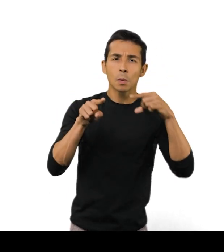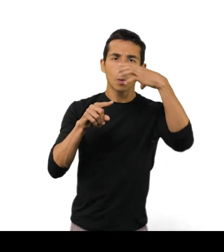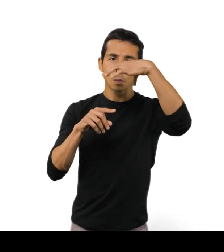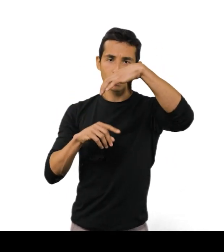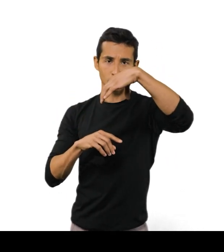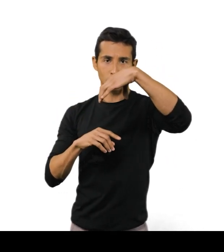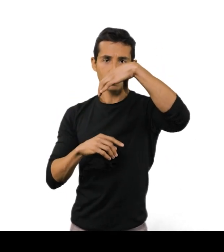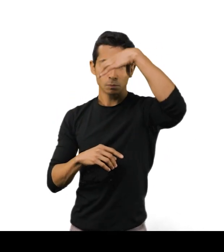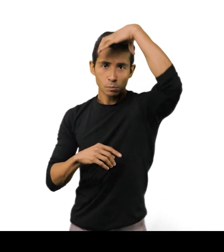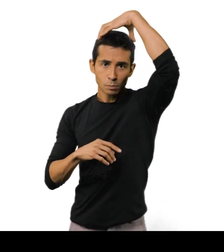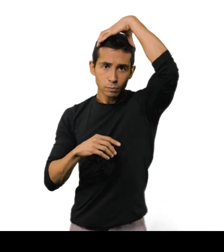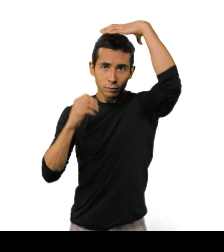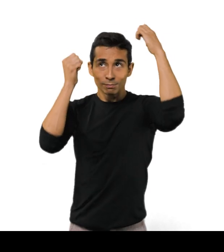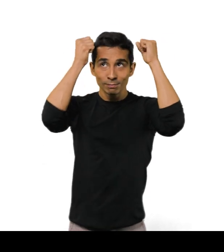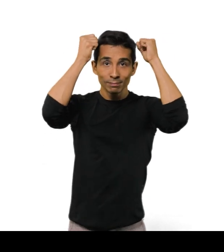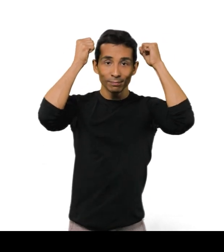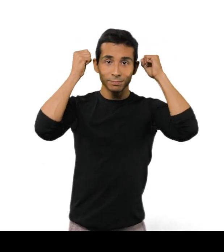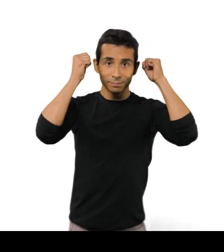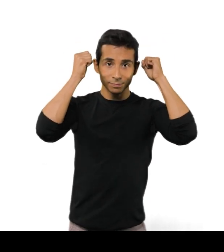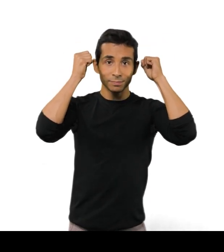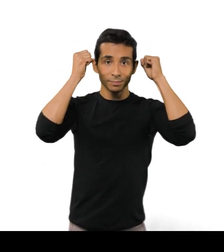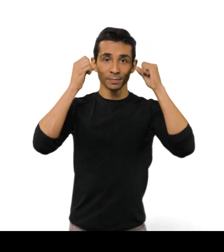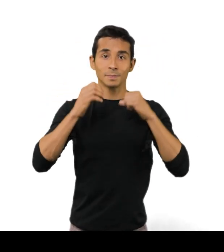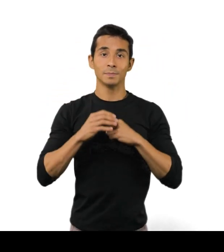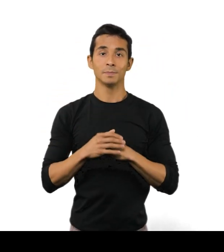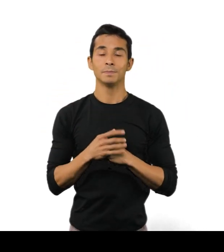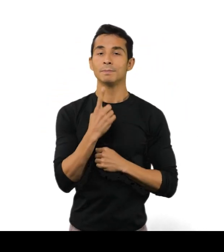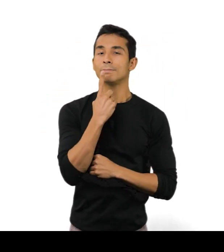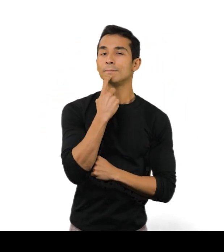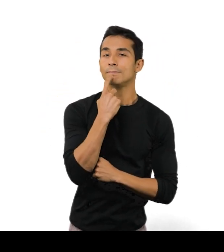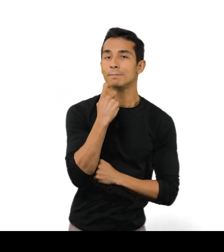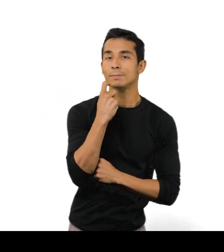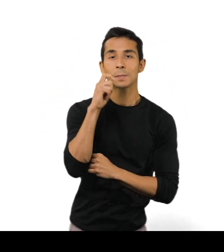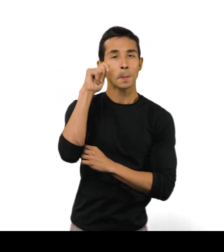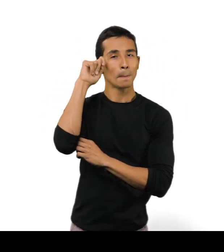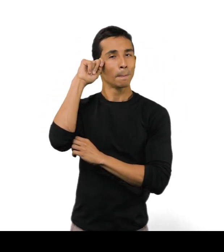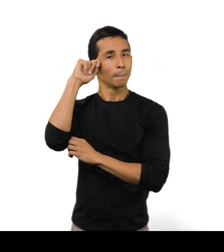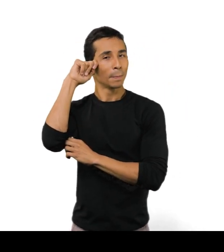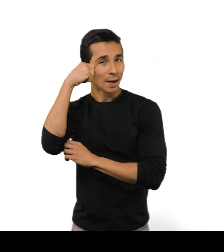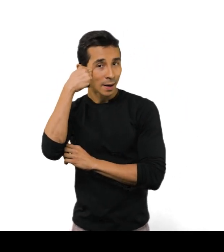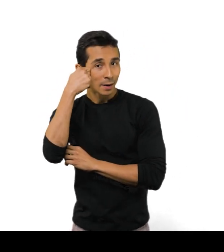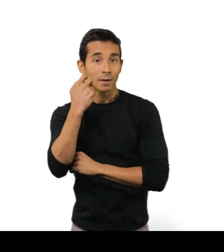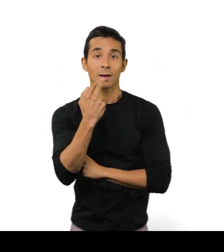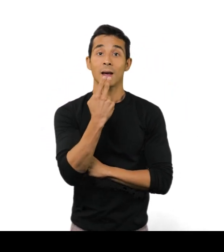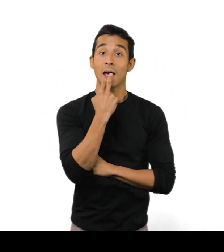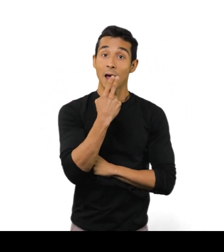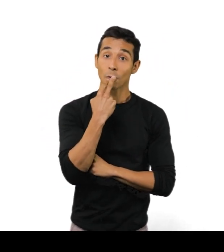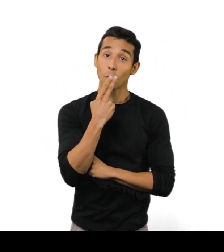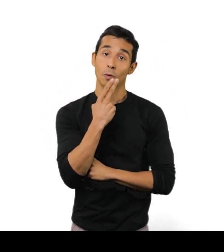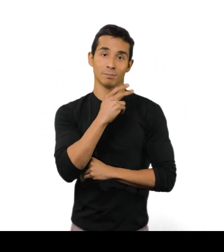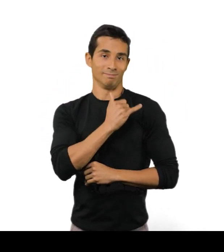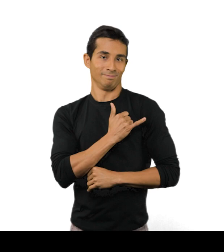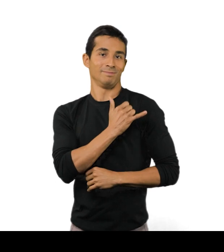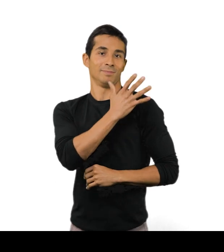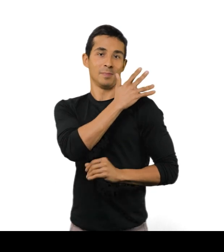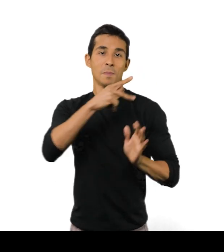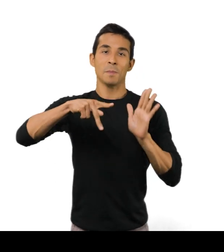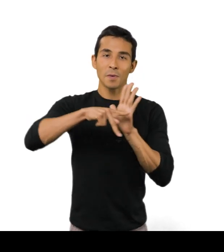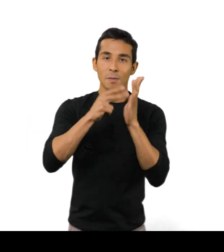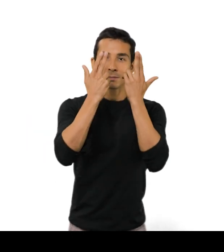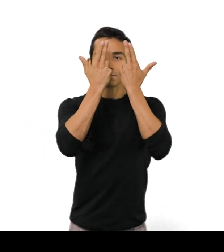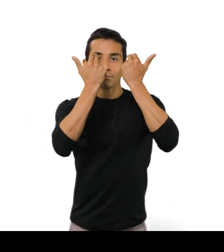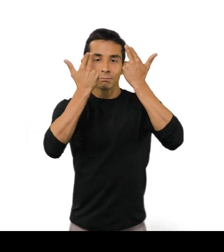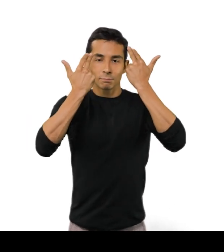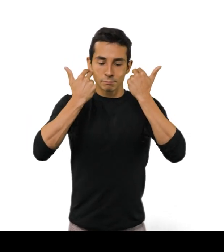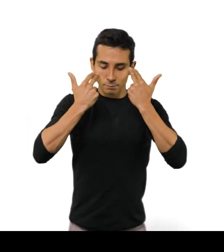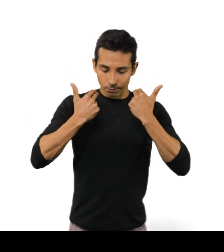imagem de um adorno de cabeça. O vermelho e o preto aludem às cores que os Yanomami